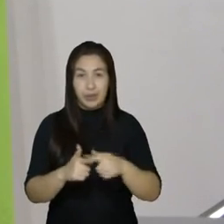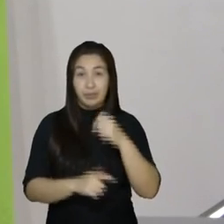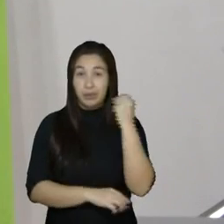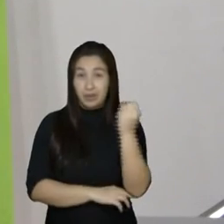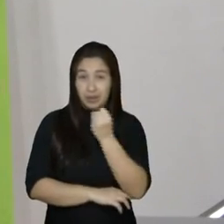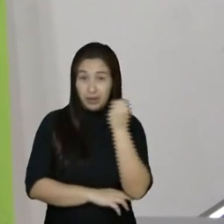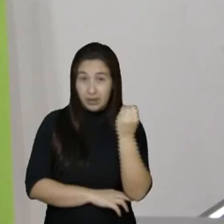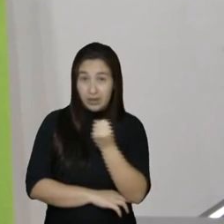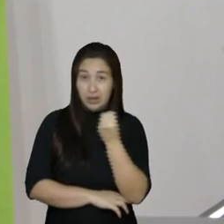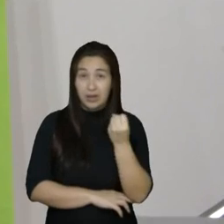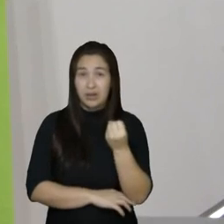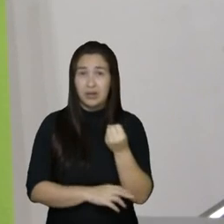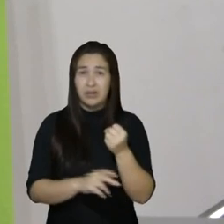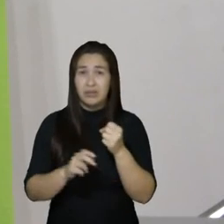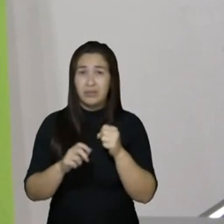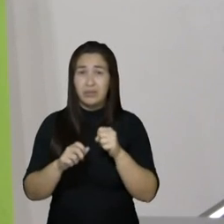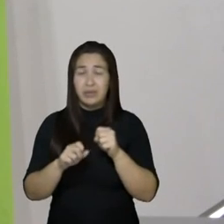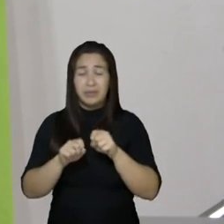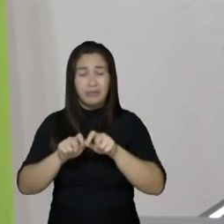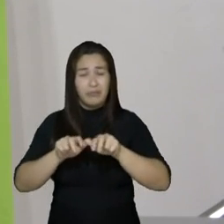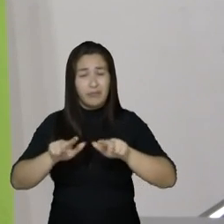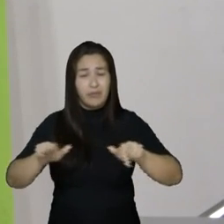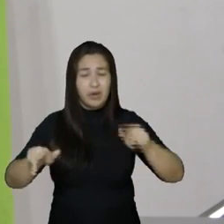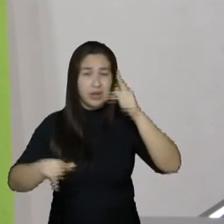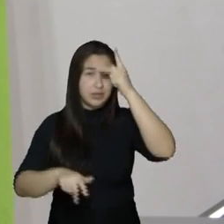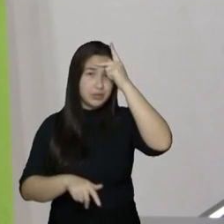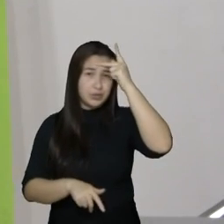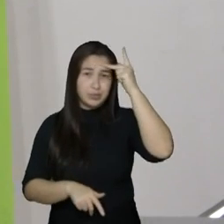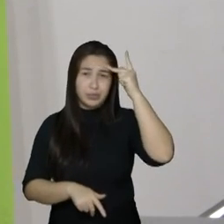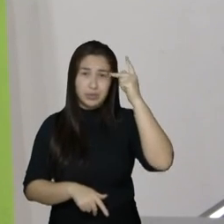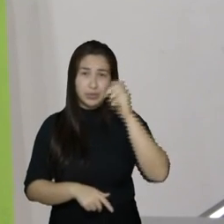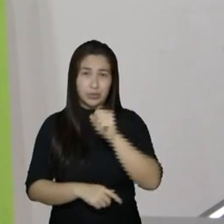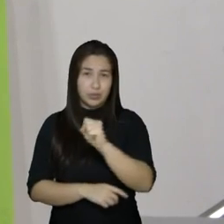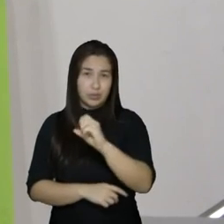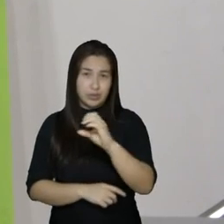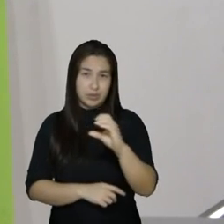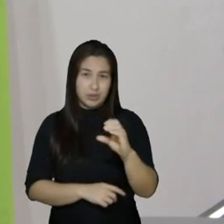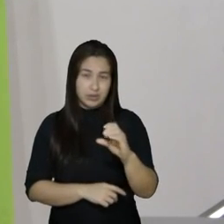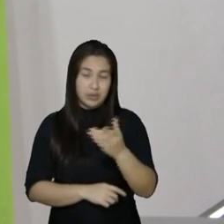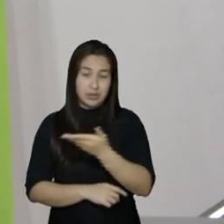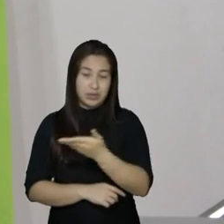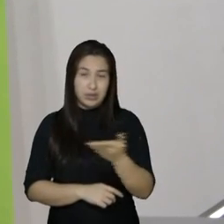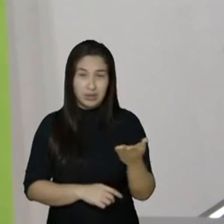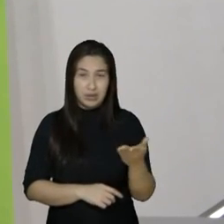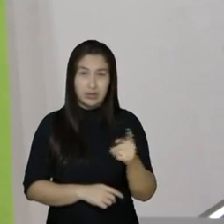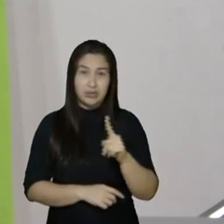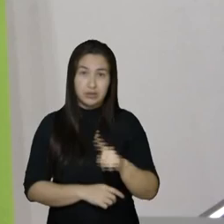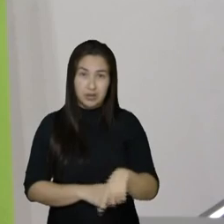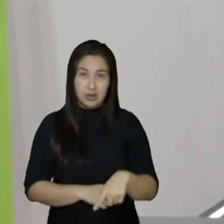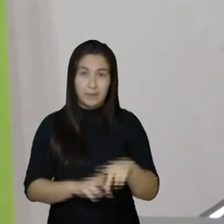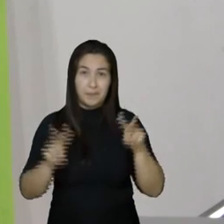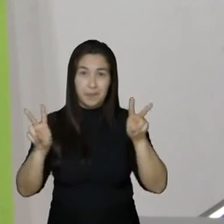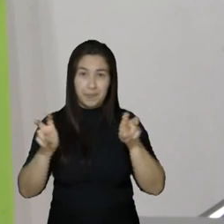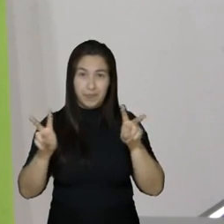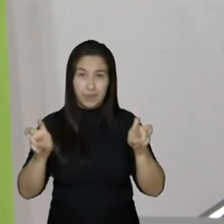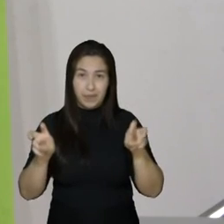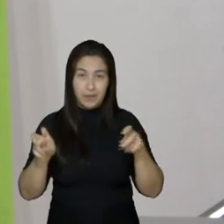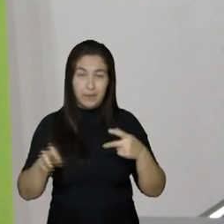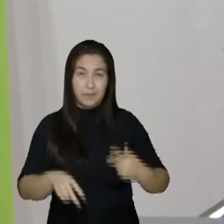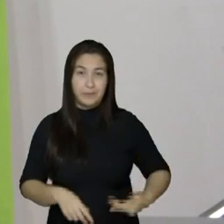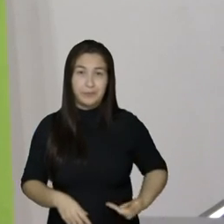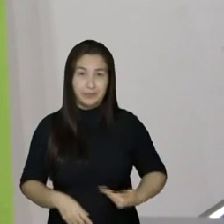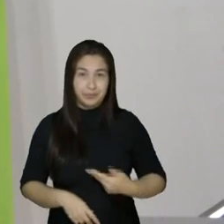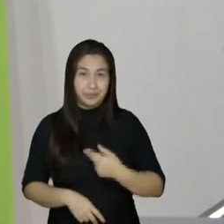atingindo milhares de pessoas no nosso estado, que é a questão das